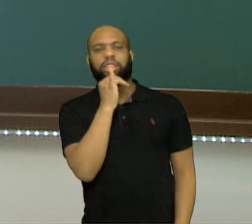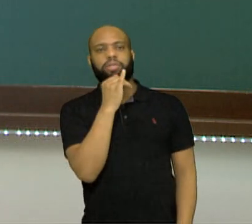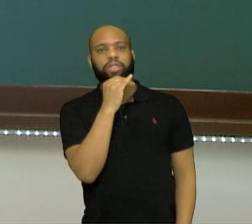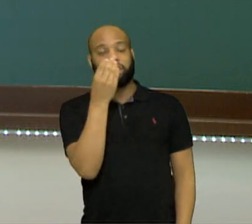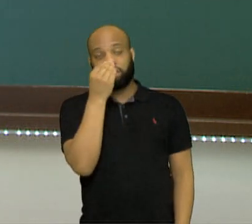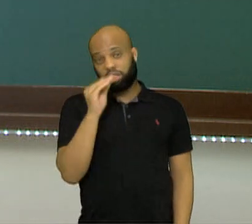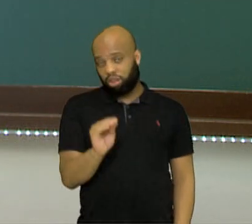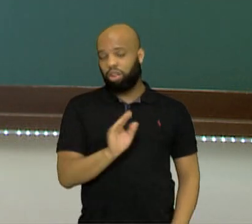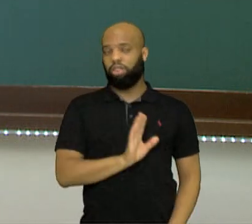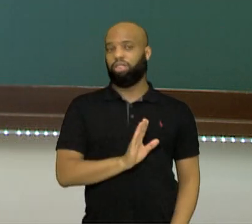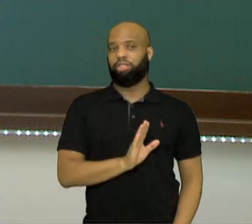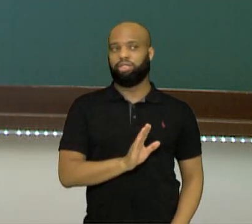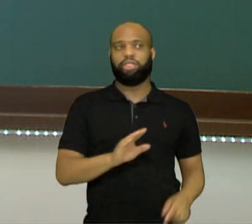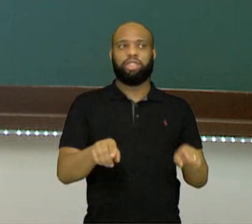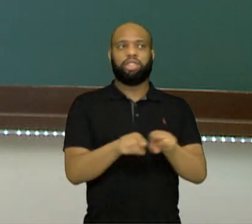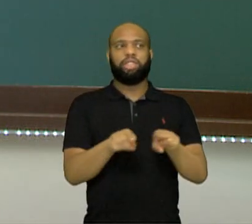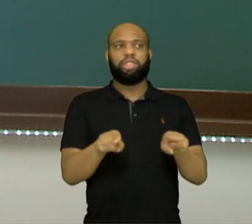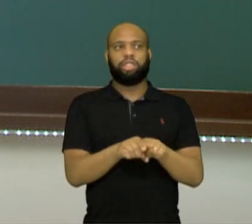completamente